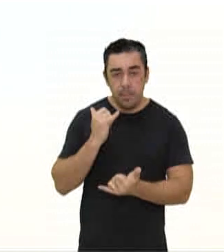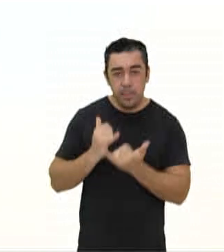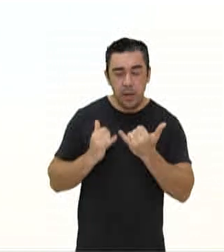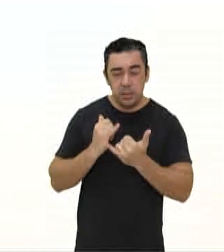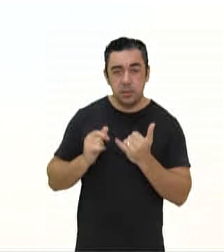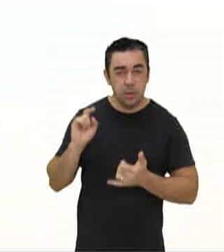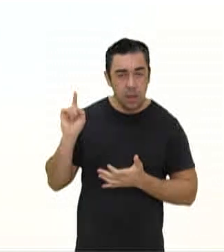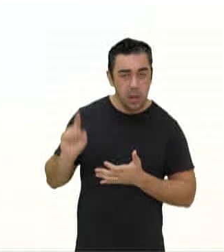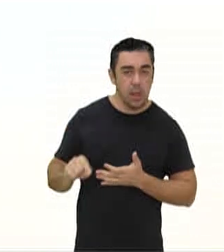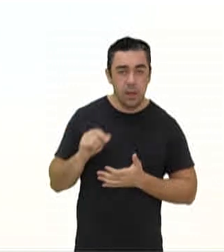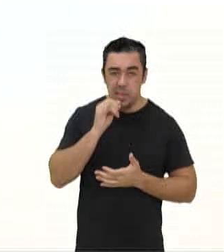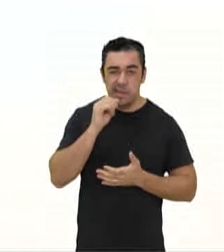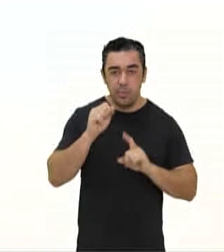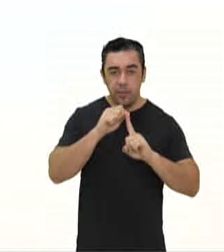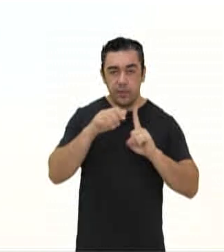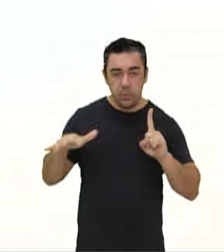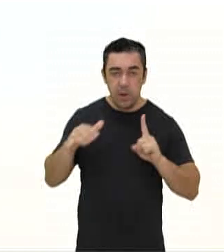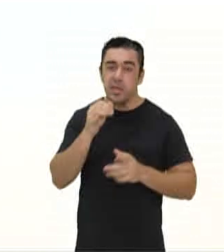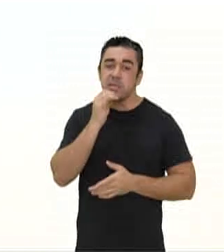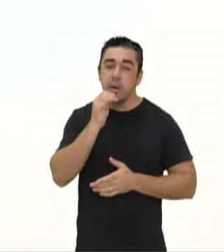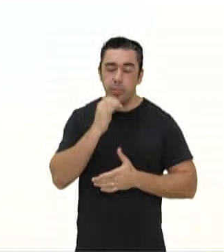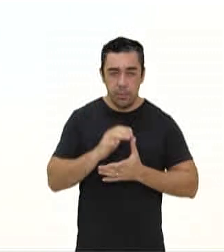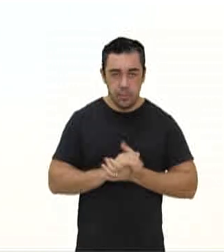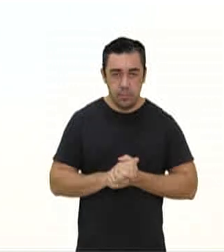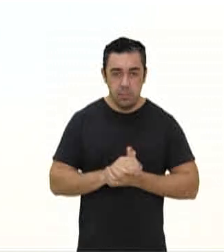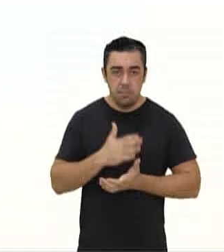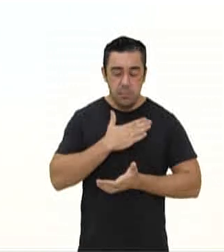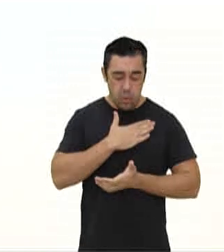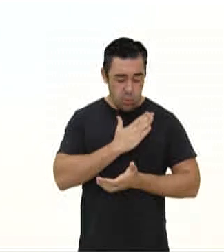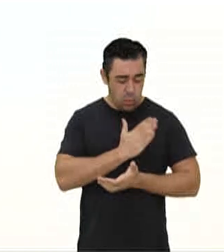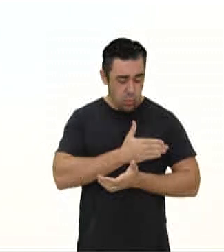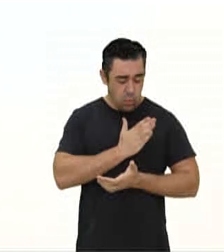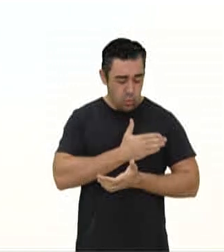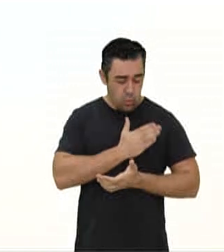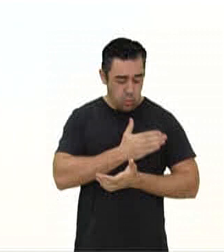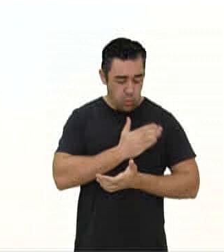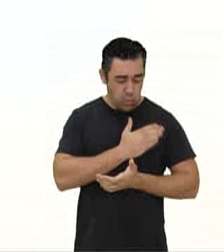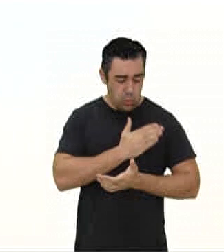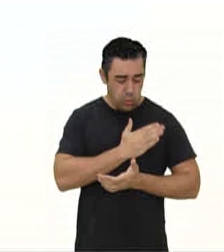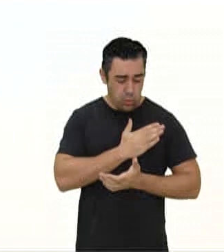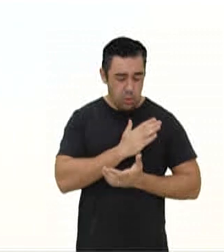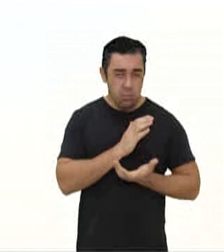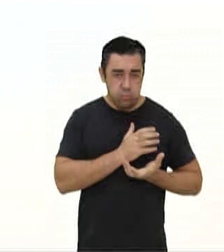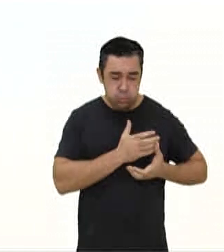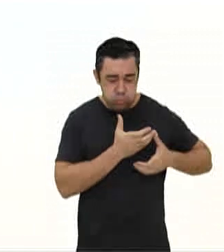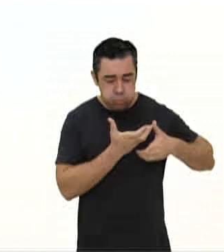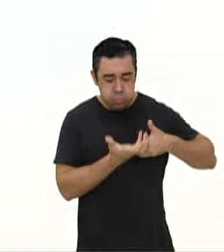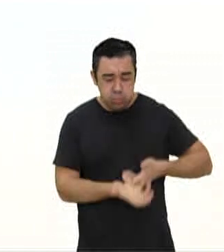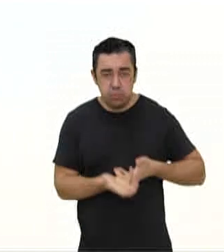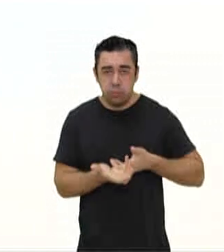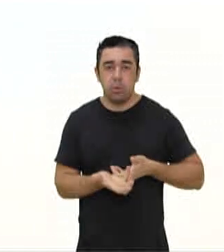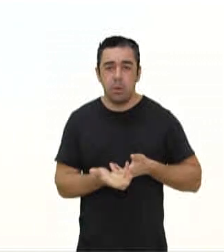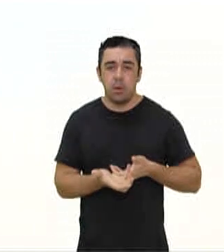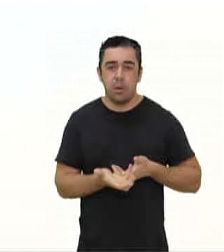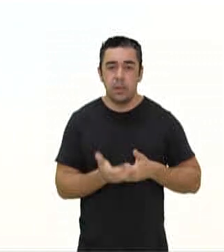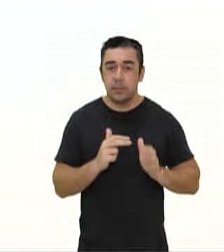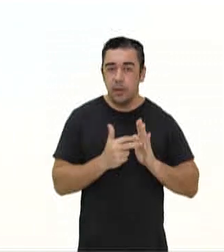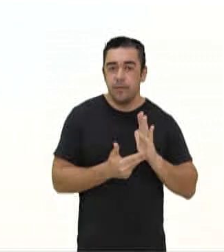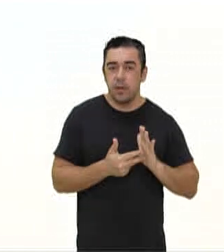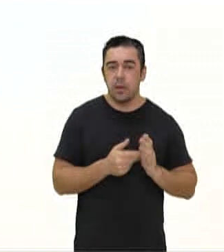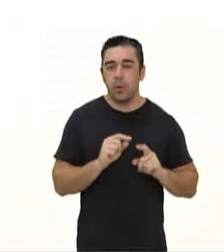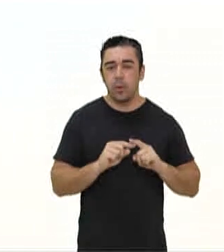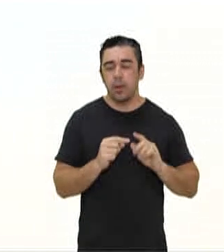que é apenas figurada. Exemplo, meu coração é um balde despejado, né? Então veja, está